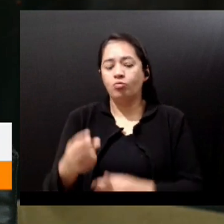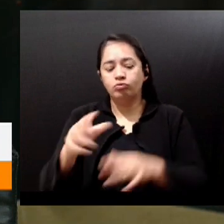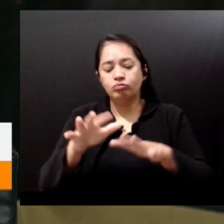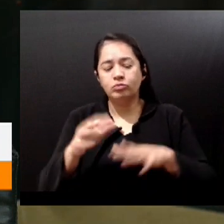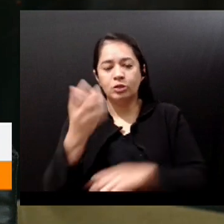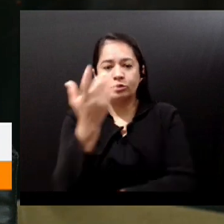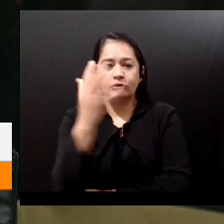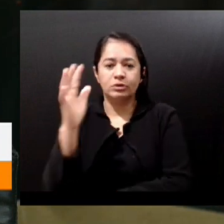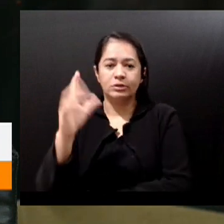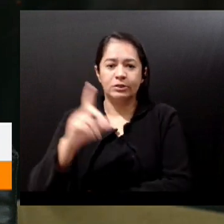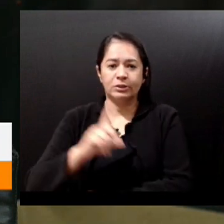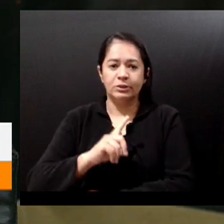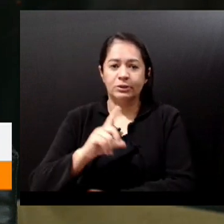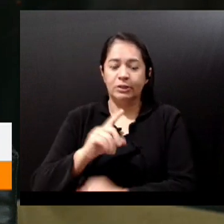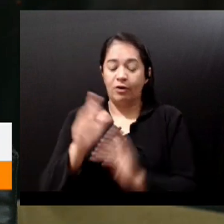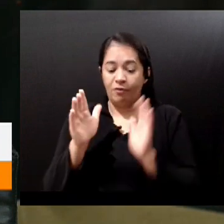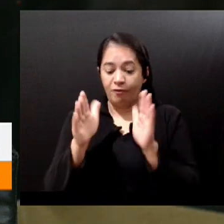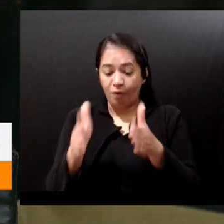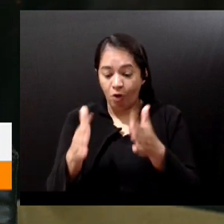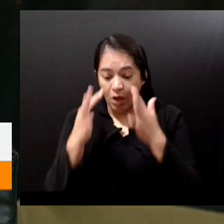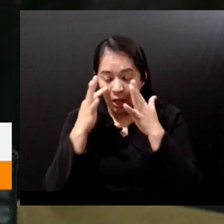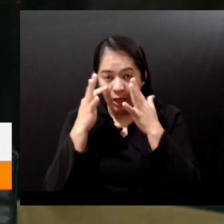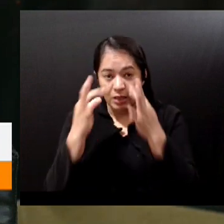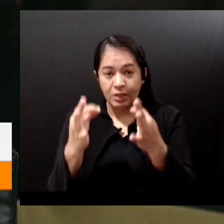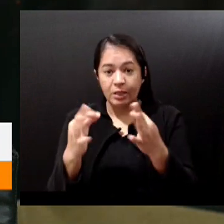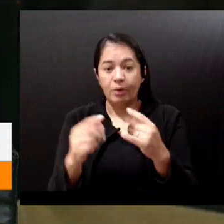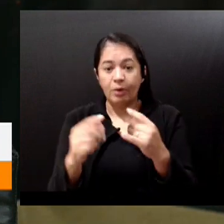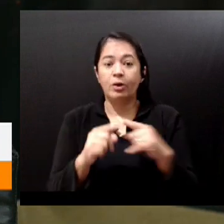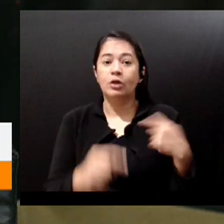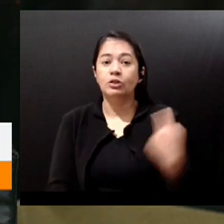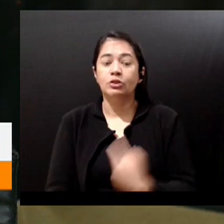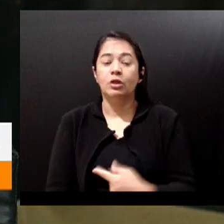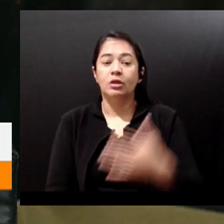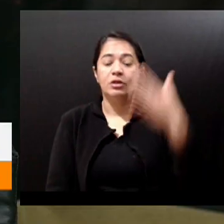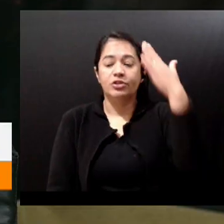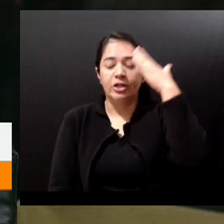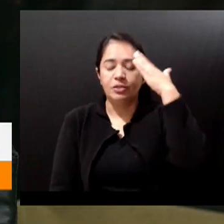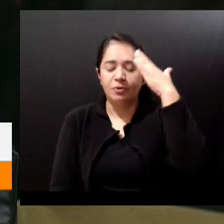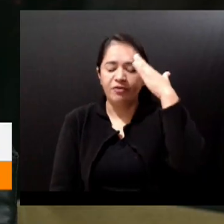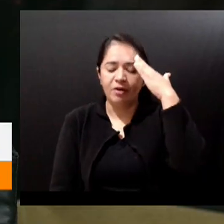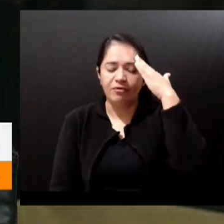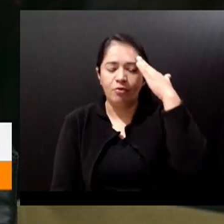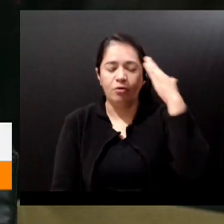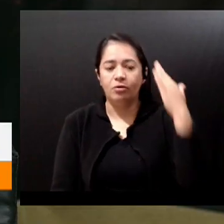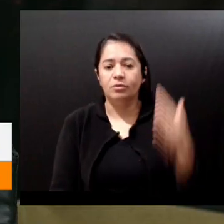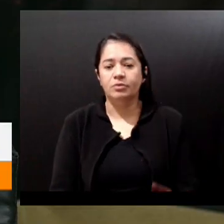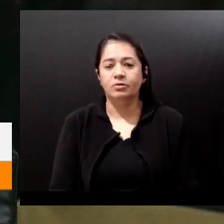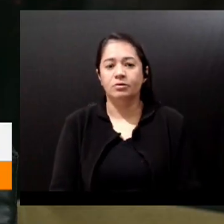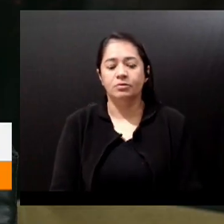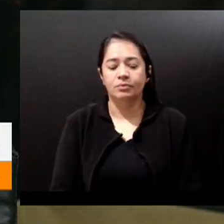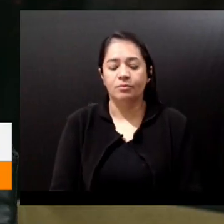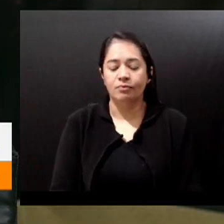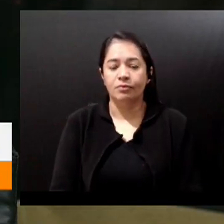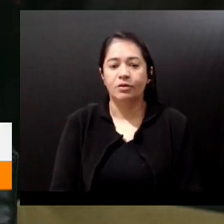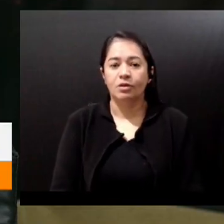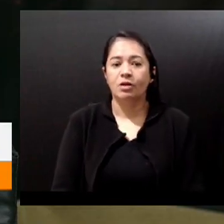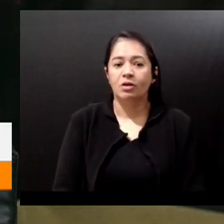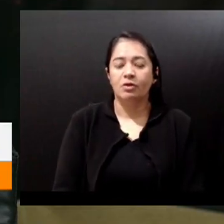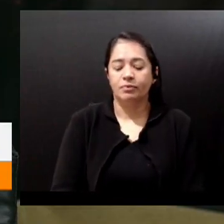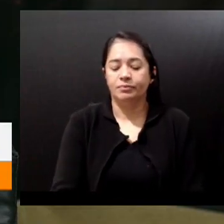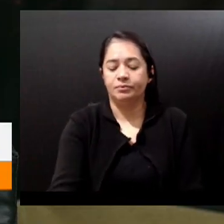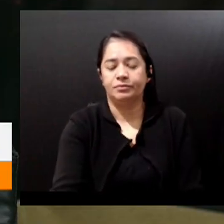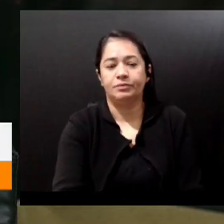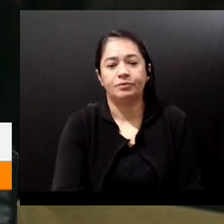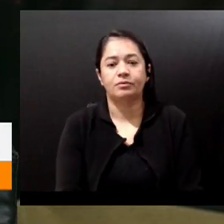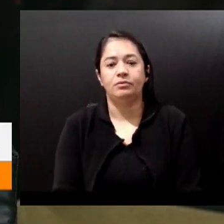foco, de atenção, porque a gente sabe que a música, ela nos molda, né? Se você Uhum. você não está muito alegre, aí você ouve uma música